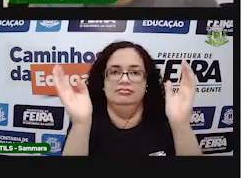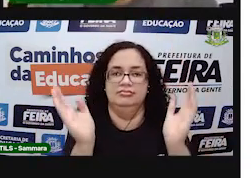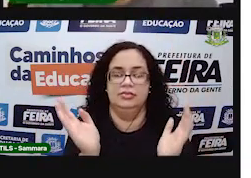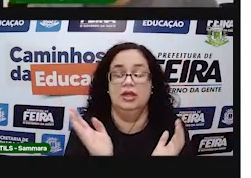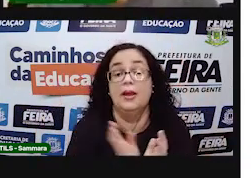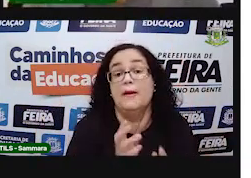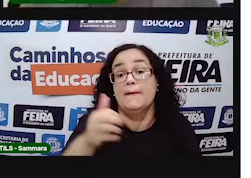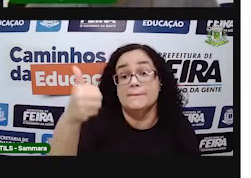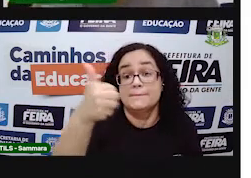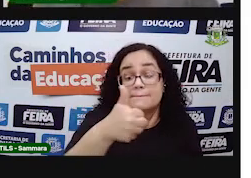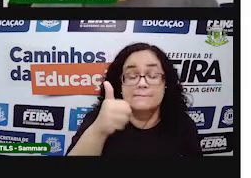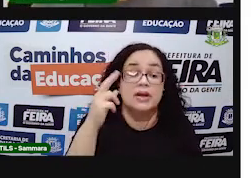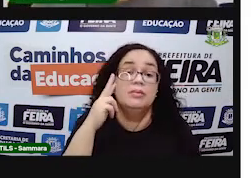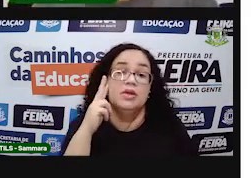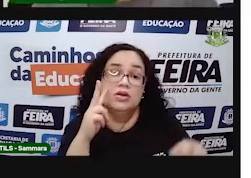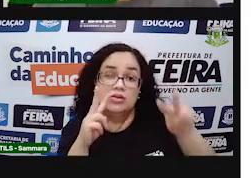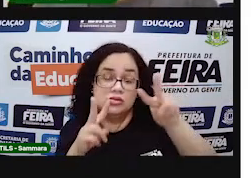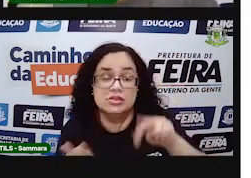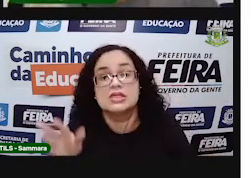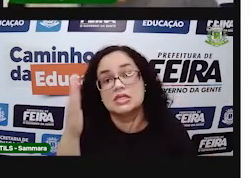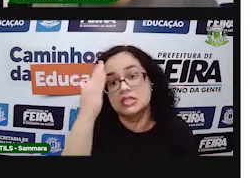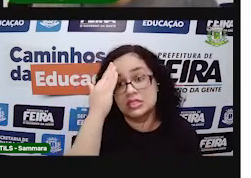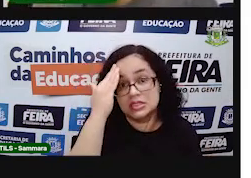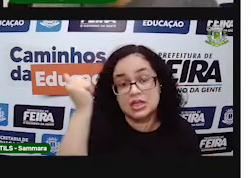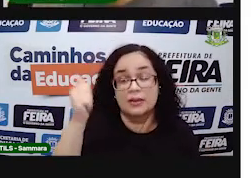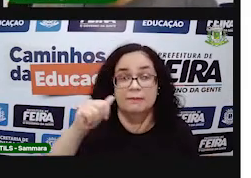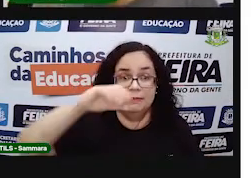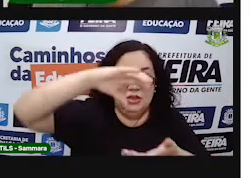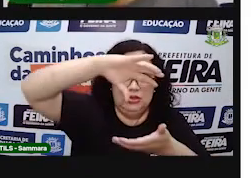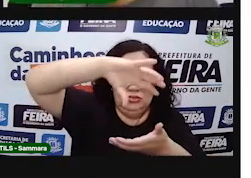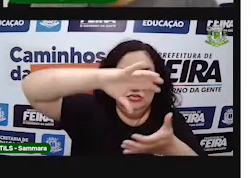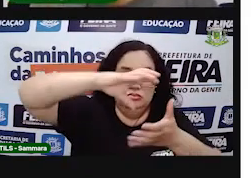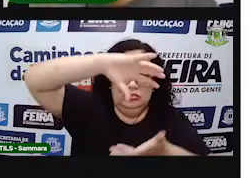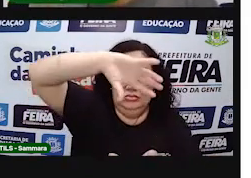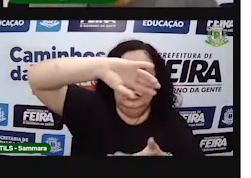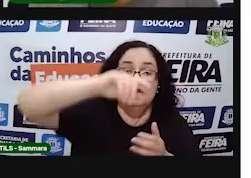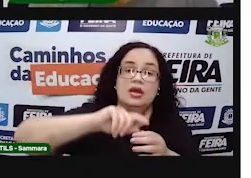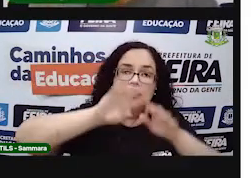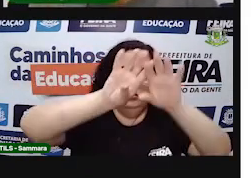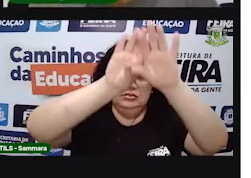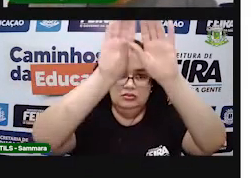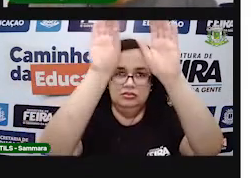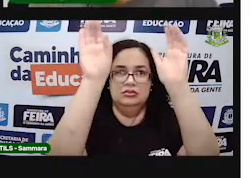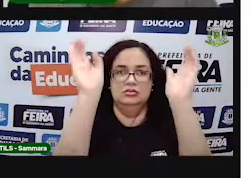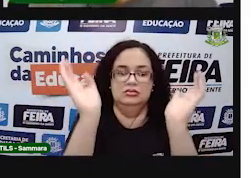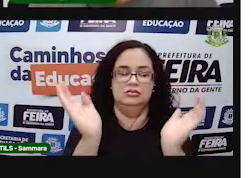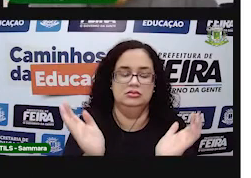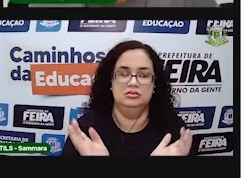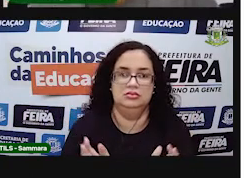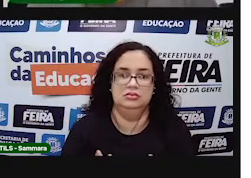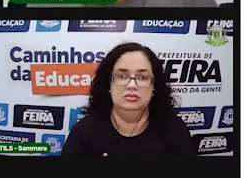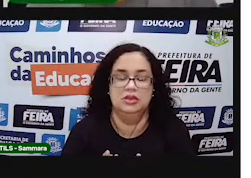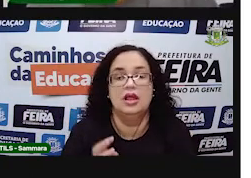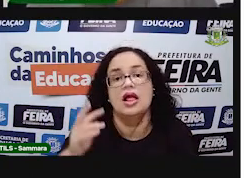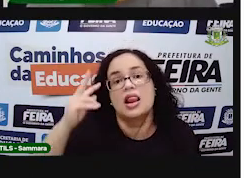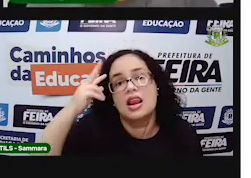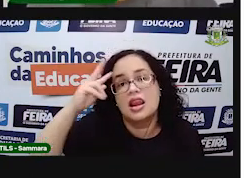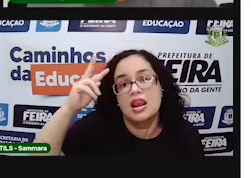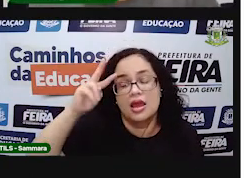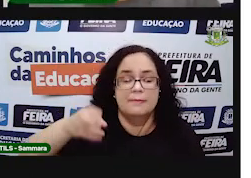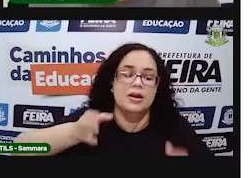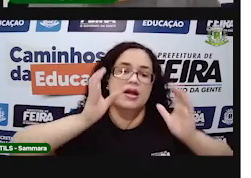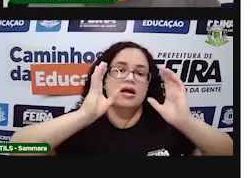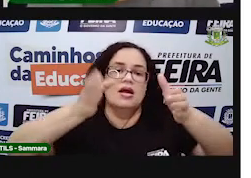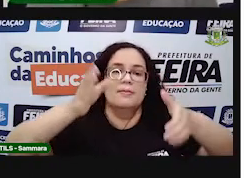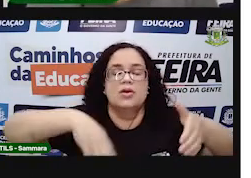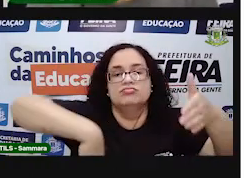corpo redondo? Então, o primeiro que a gente olha, a gente já sabe dizer que é um corpo redondo, é a esfera. A esfera